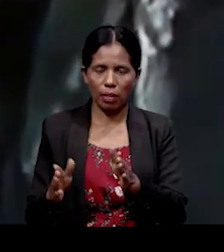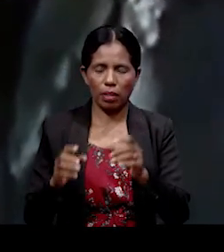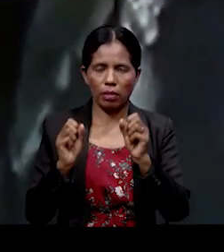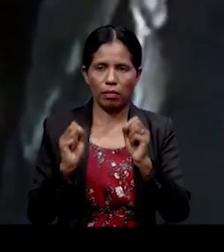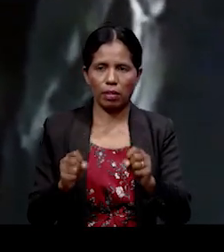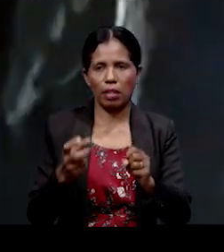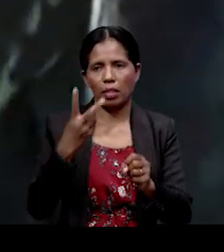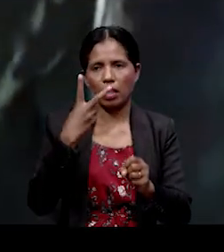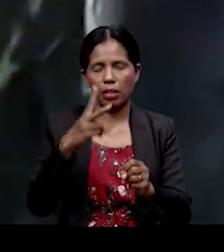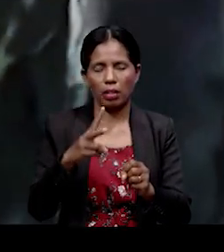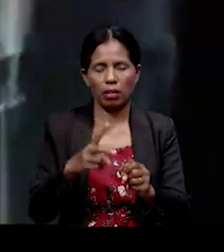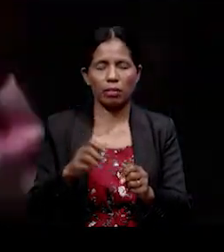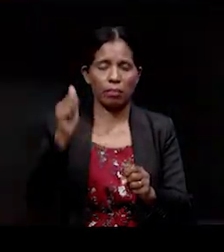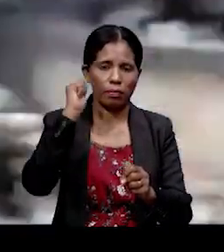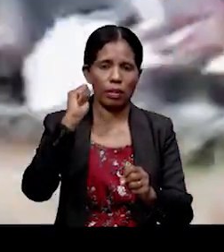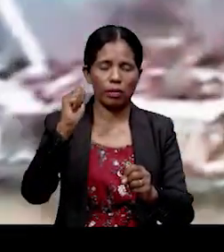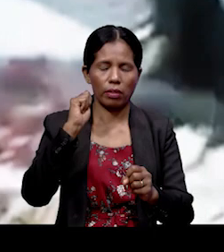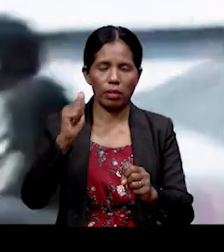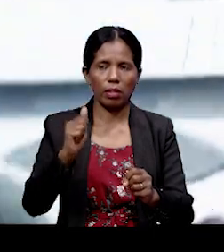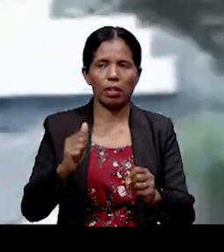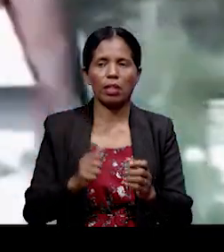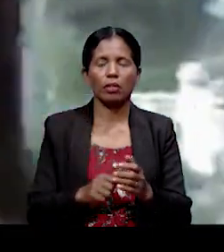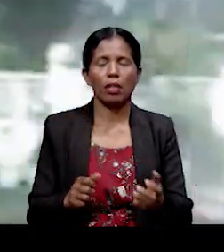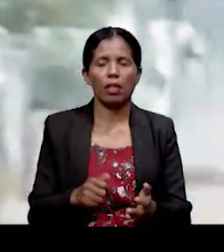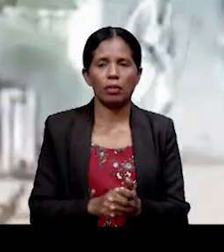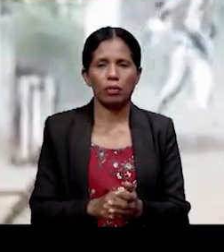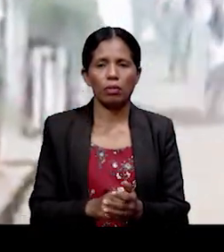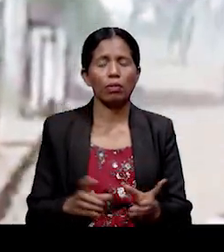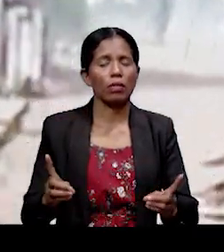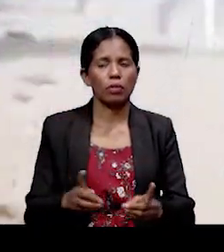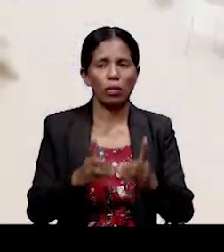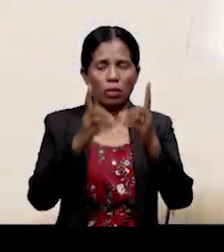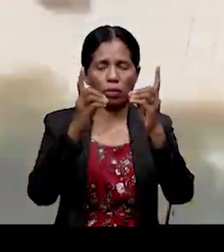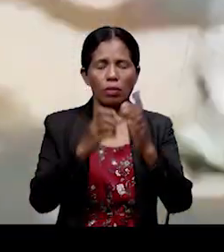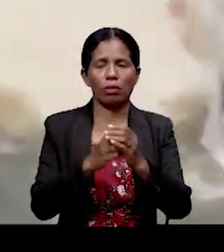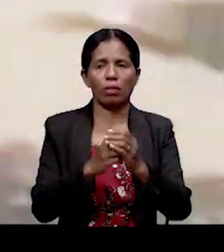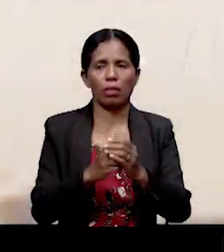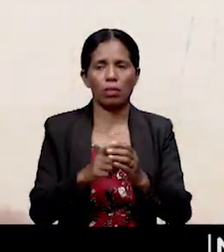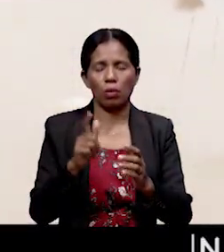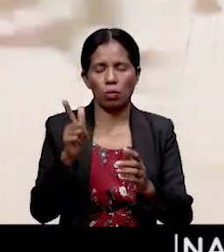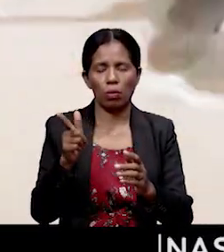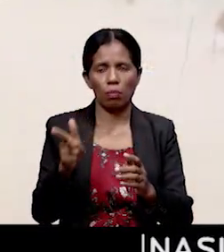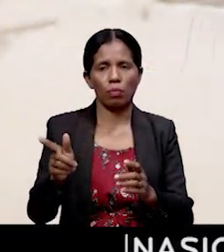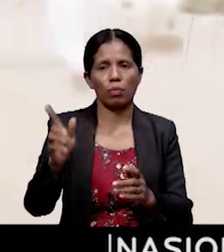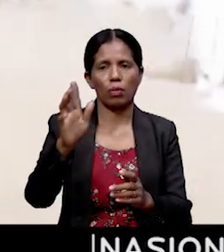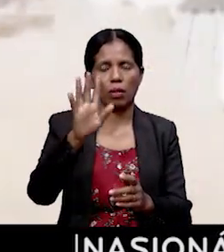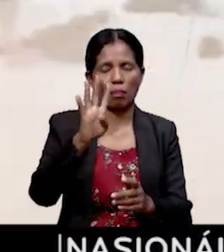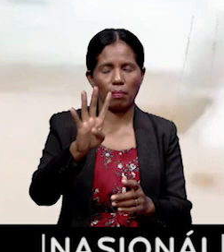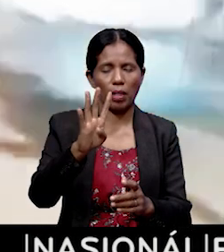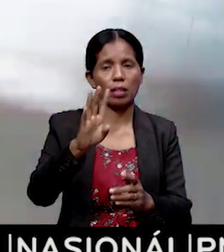a tua duni manifestação, a tua contra duni regime ne bem, maca, 24 anos,